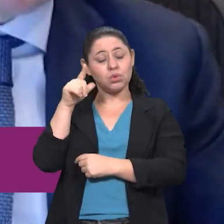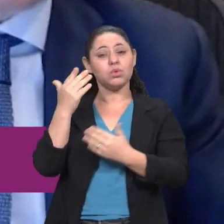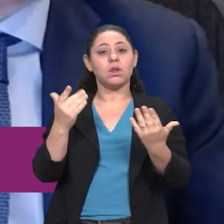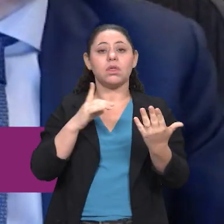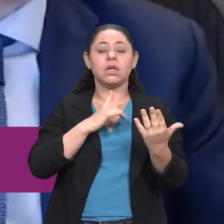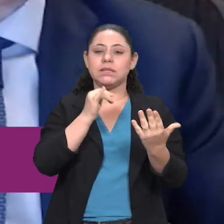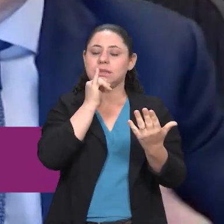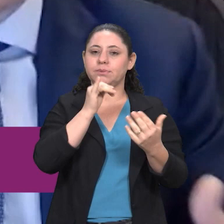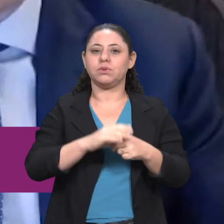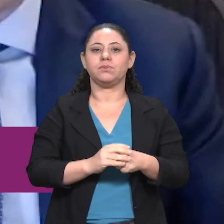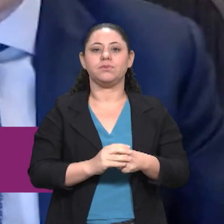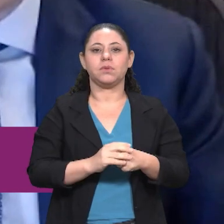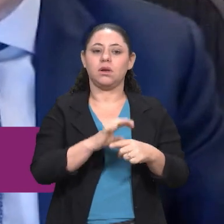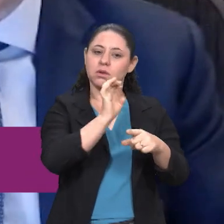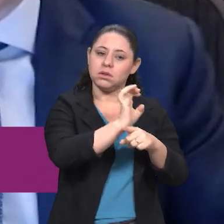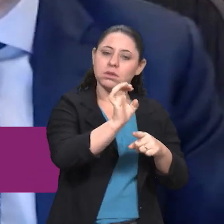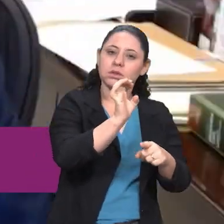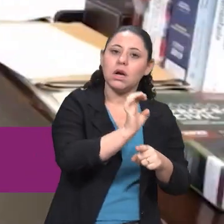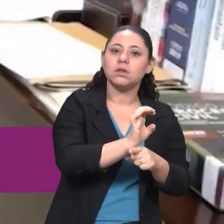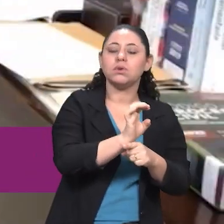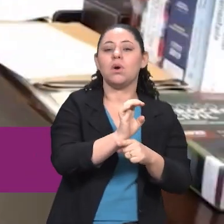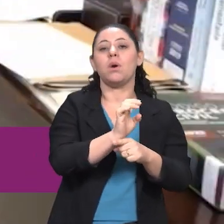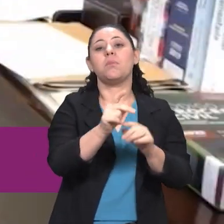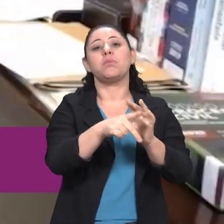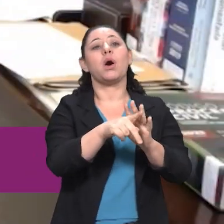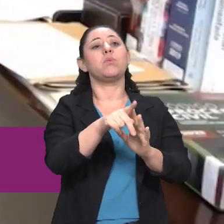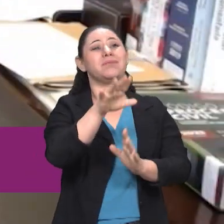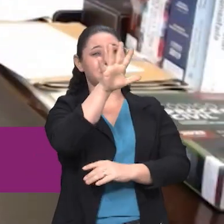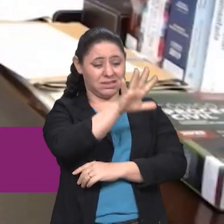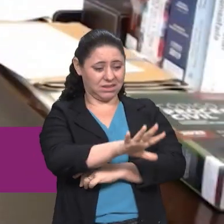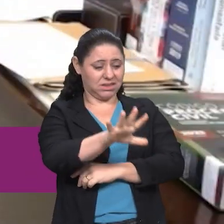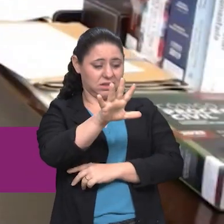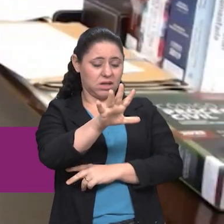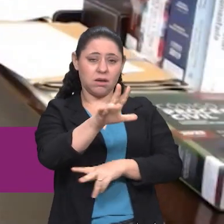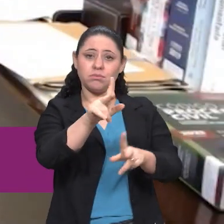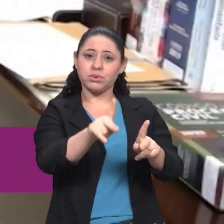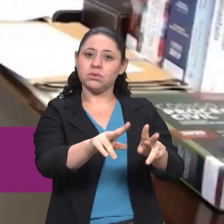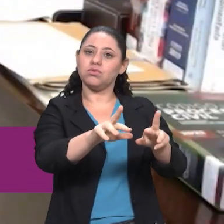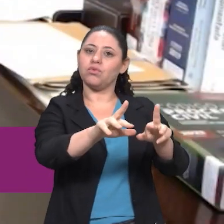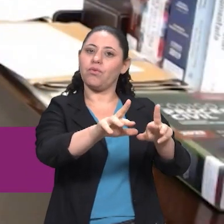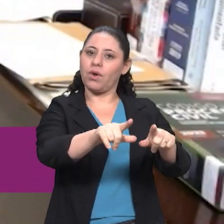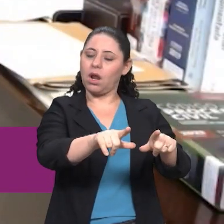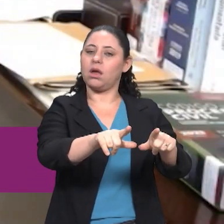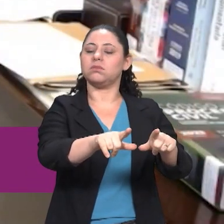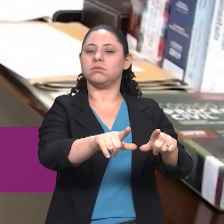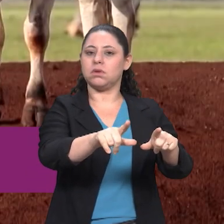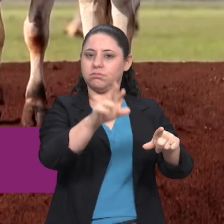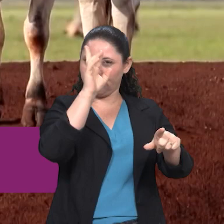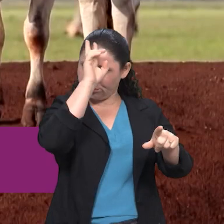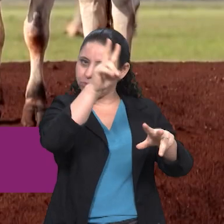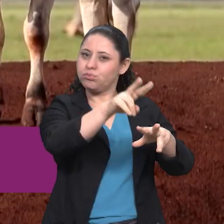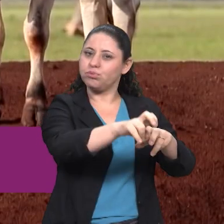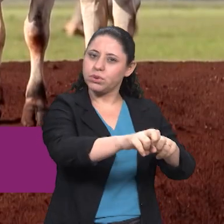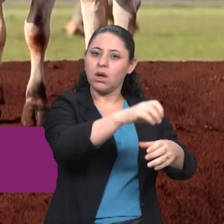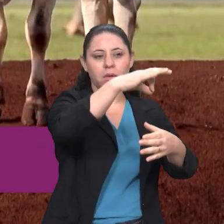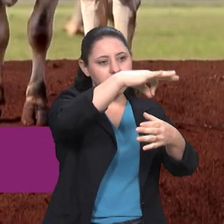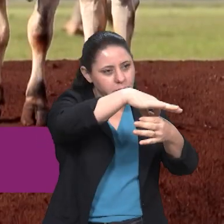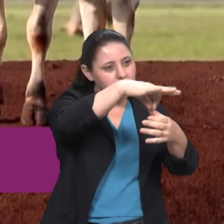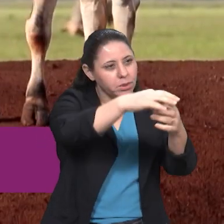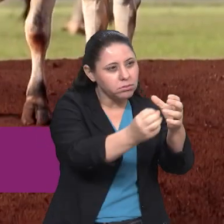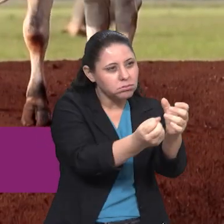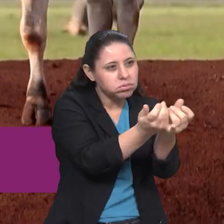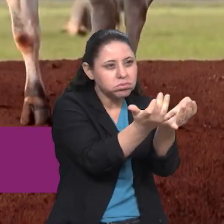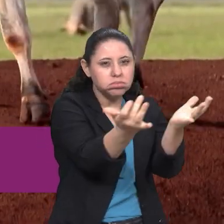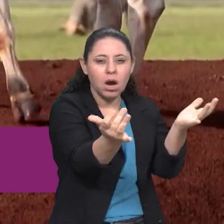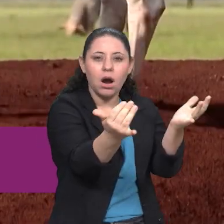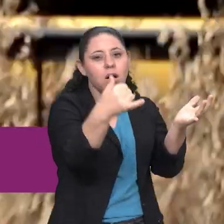do Sul, por exemplo, e sobretudo de estados do Centro-Sul, em que existe uma realidade fundiária já consolidada. Você já tem áreas de plantio,